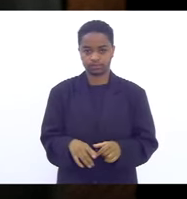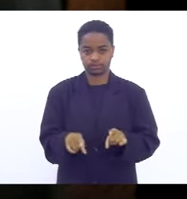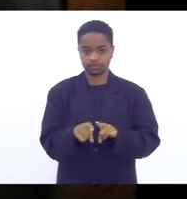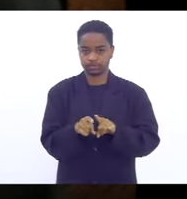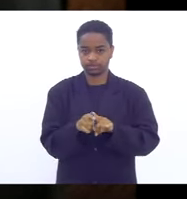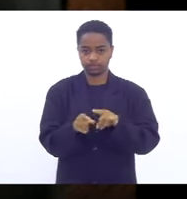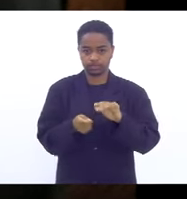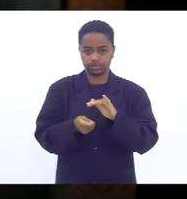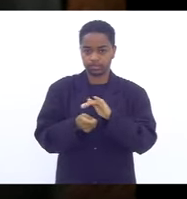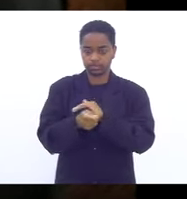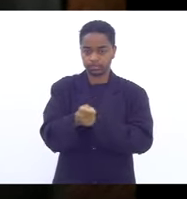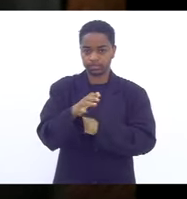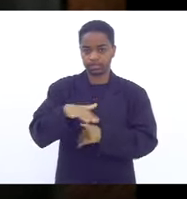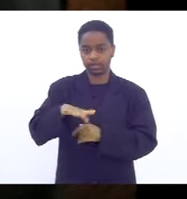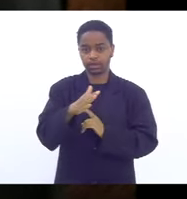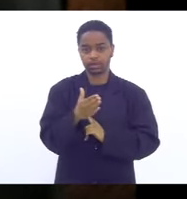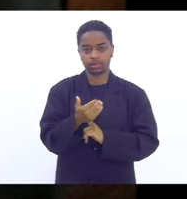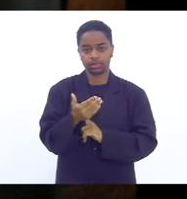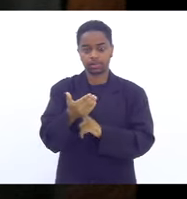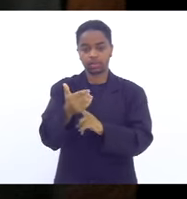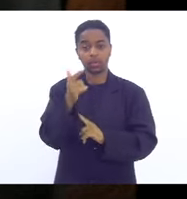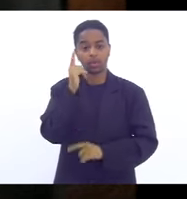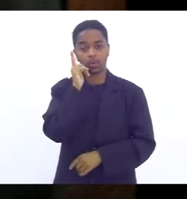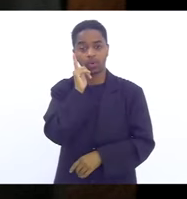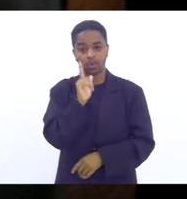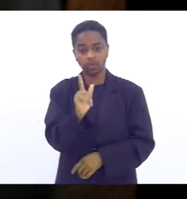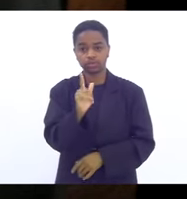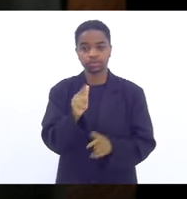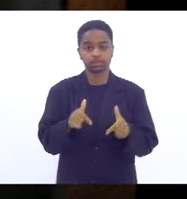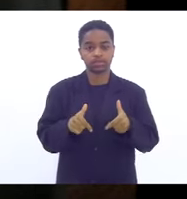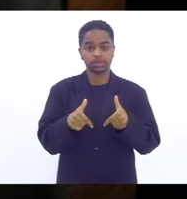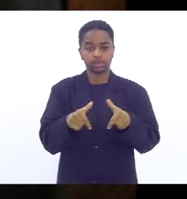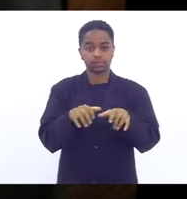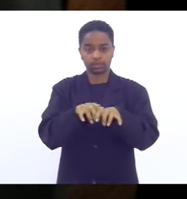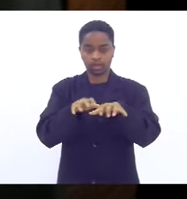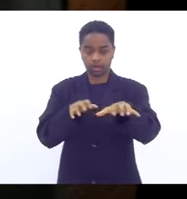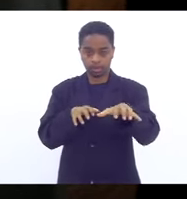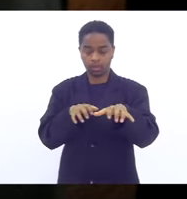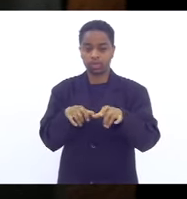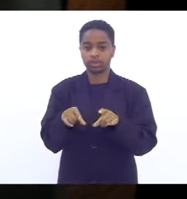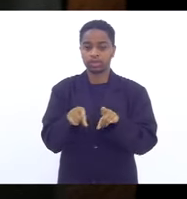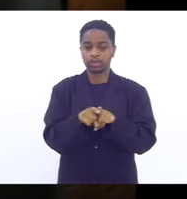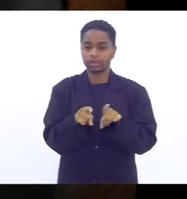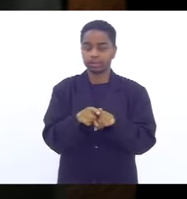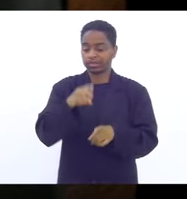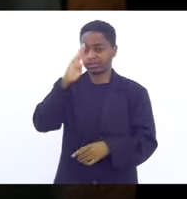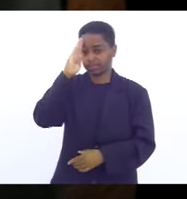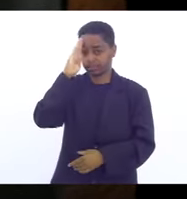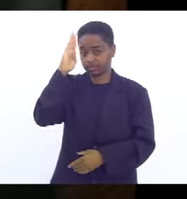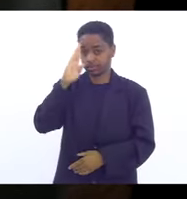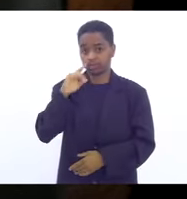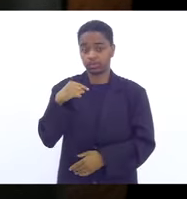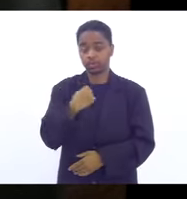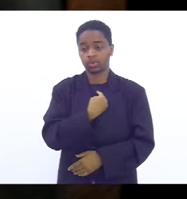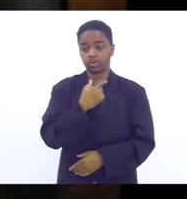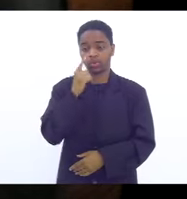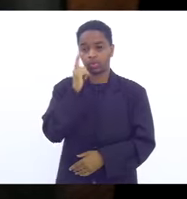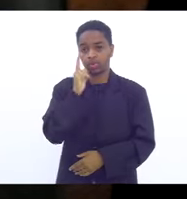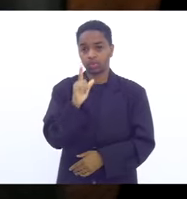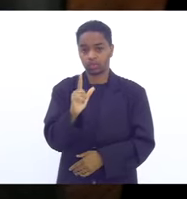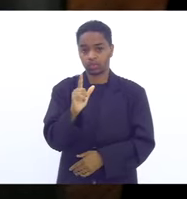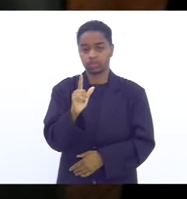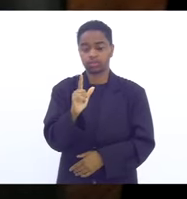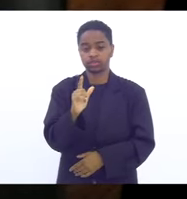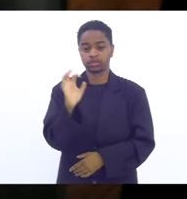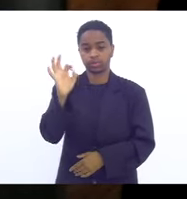em tecnologia permitiram a atuação de forma remota e foram fundamentais para que atingíssemos